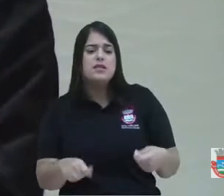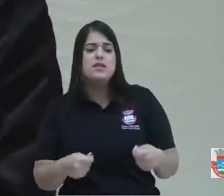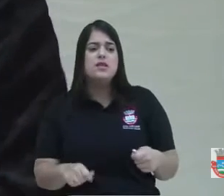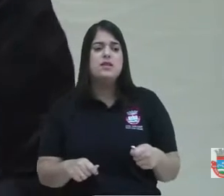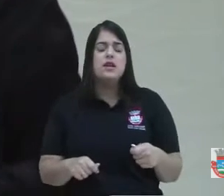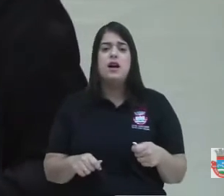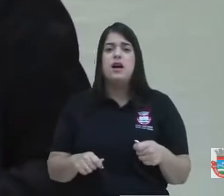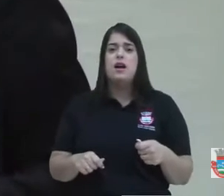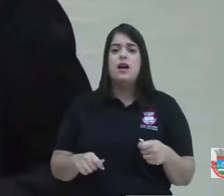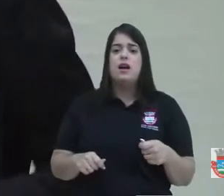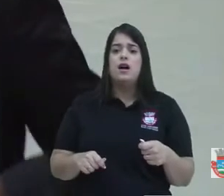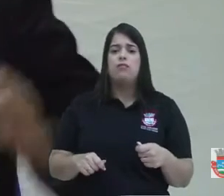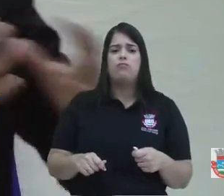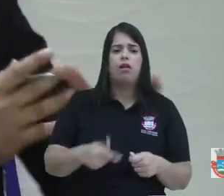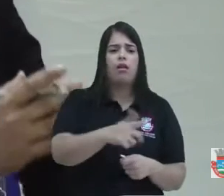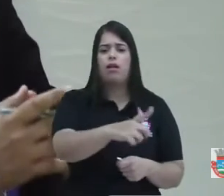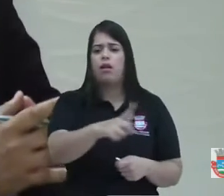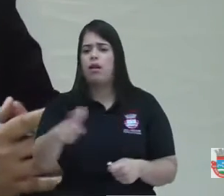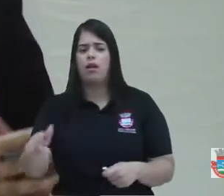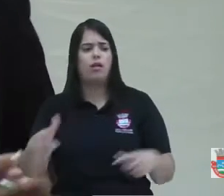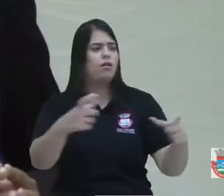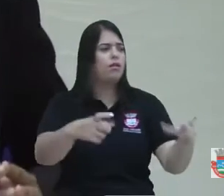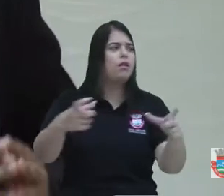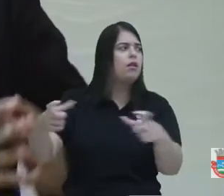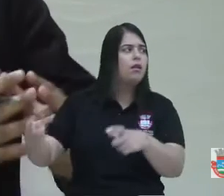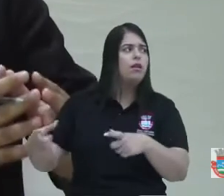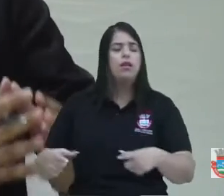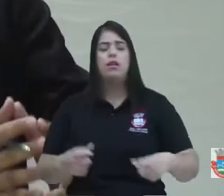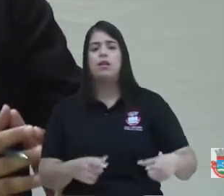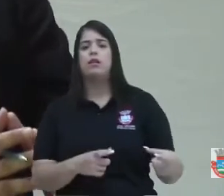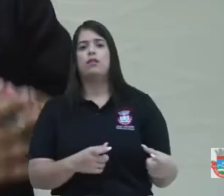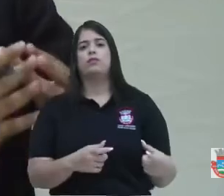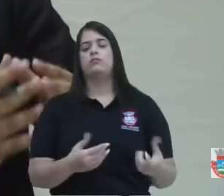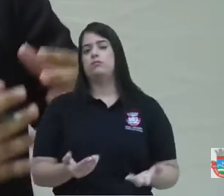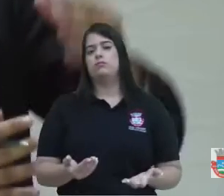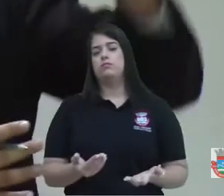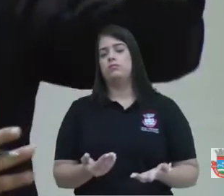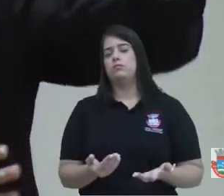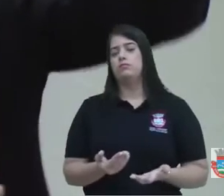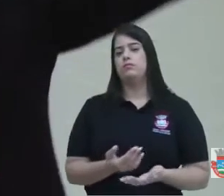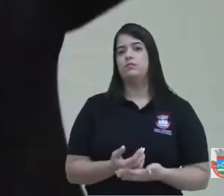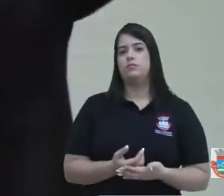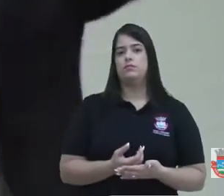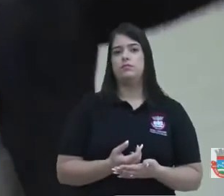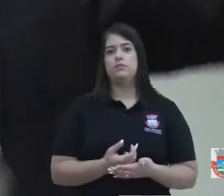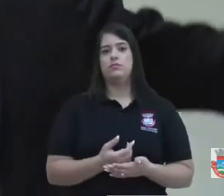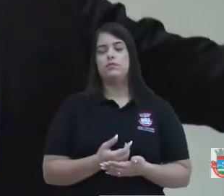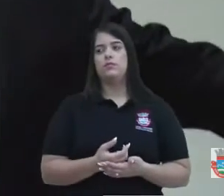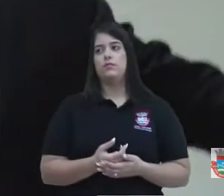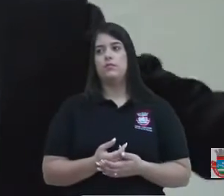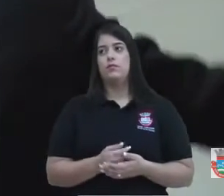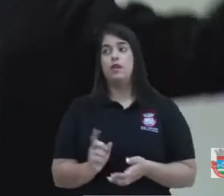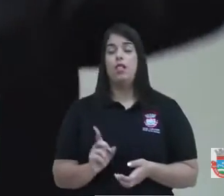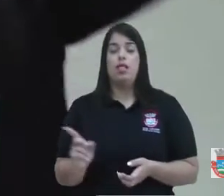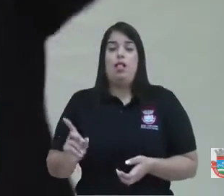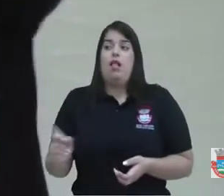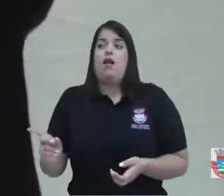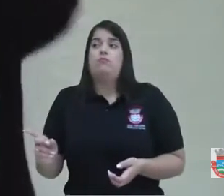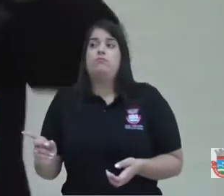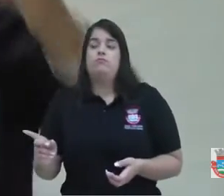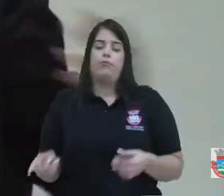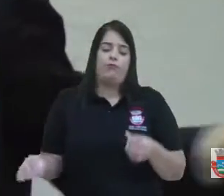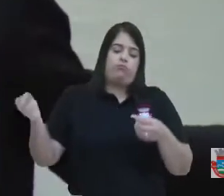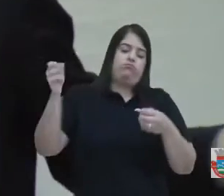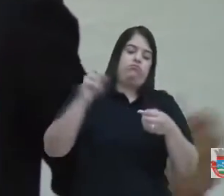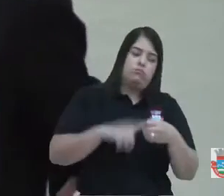de Queimada Grande para ir para Poeira, Sudré, Tatu, e lá pegar e